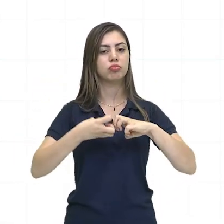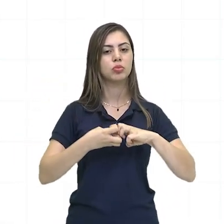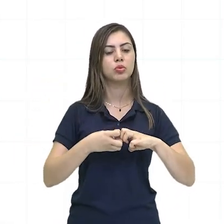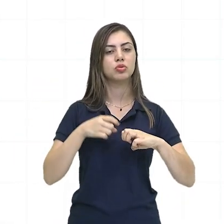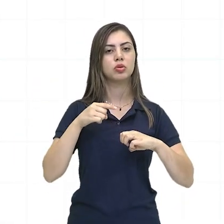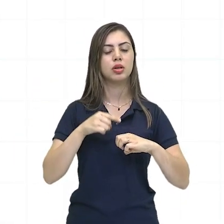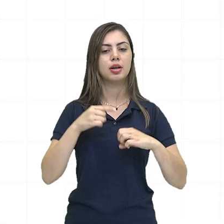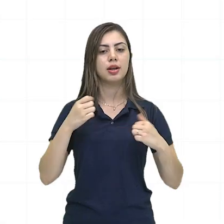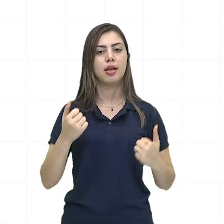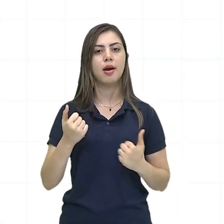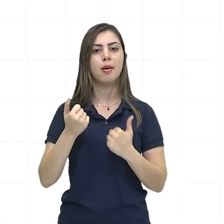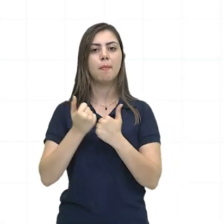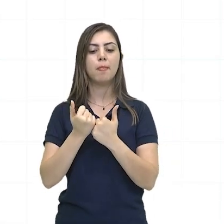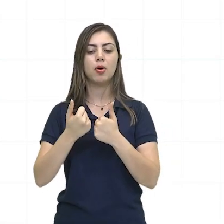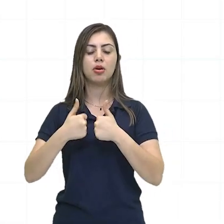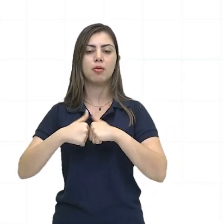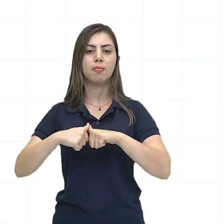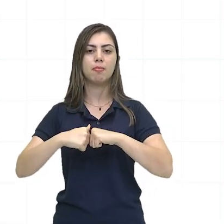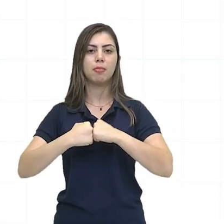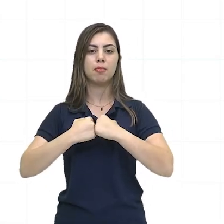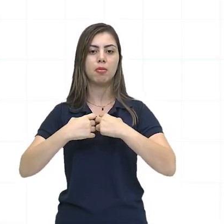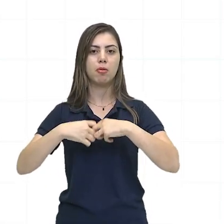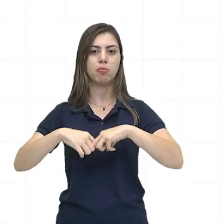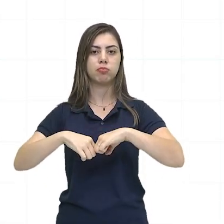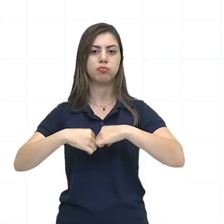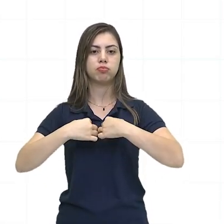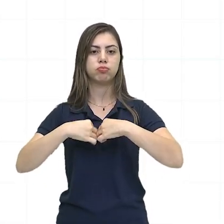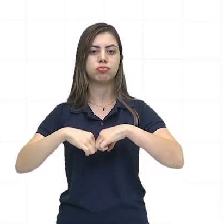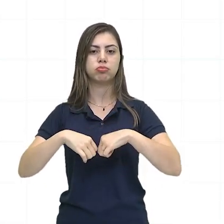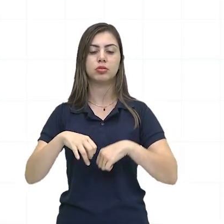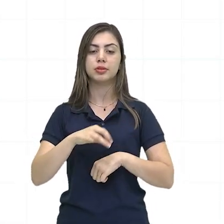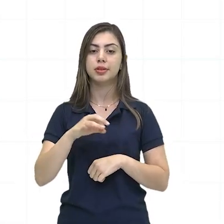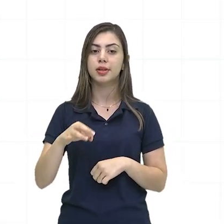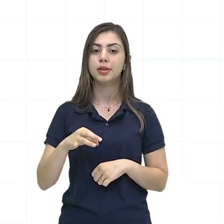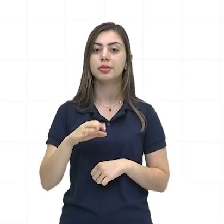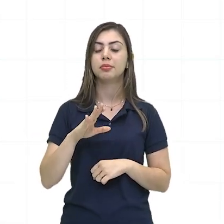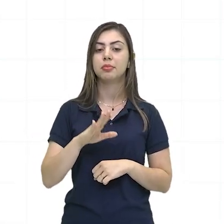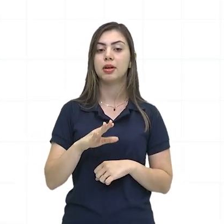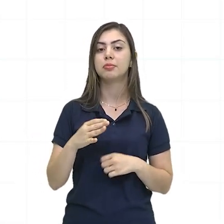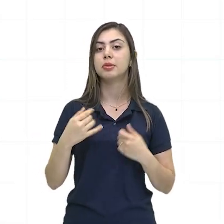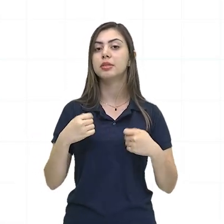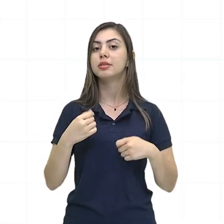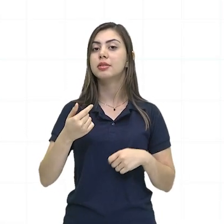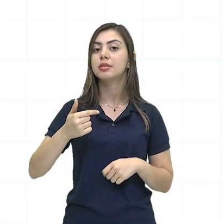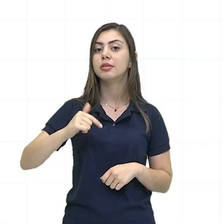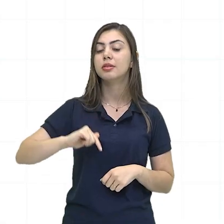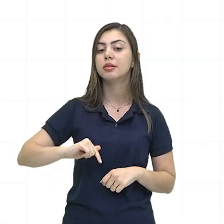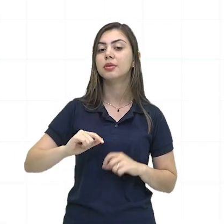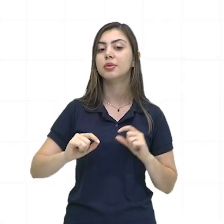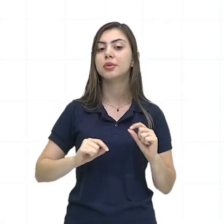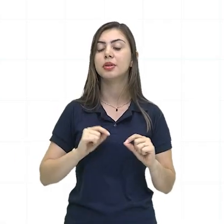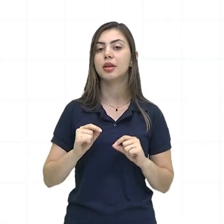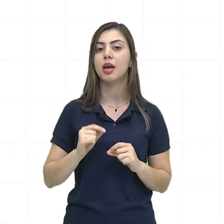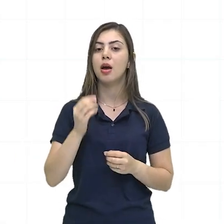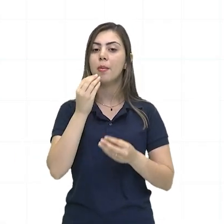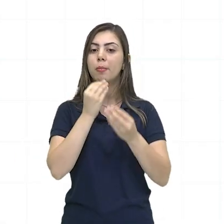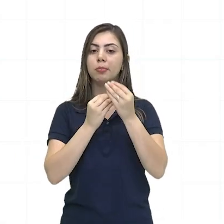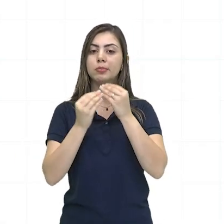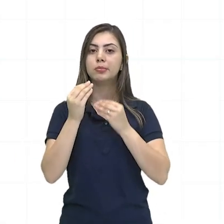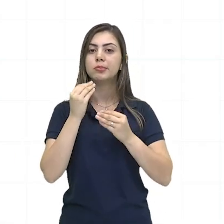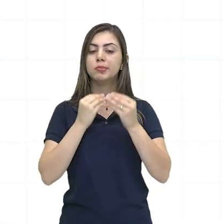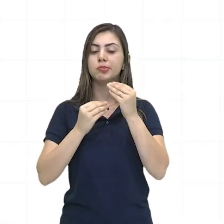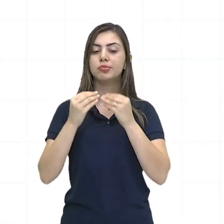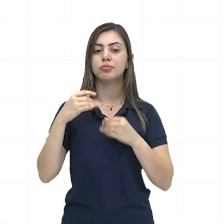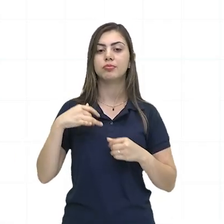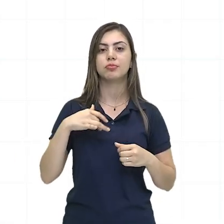as articulações, certo? E também vai fazer o quê? Manter ali uma